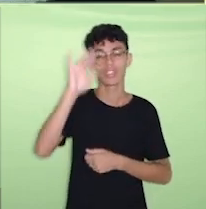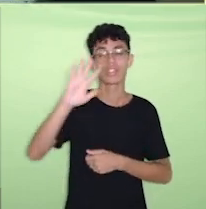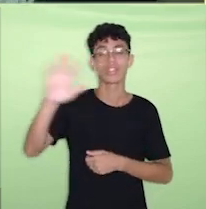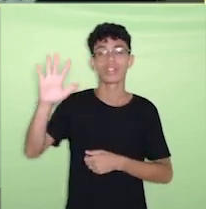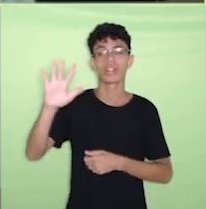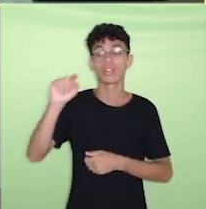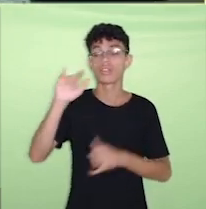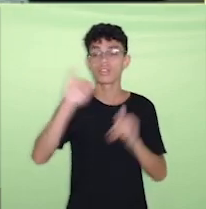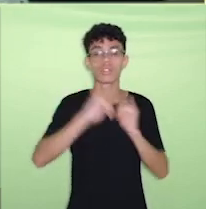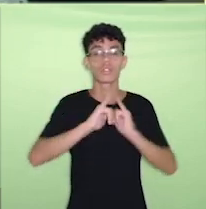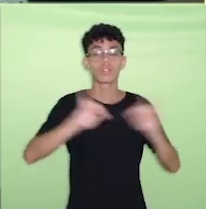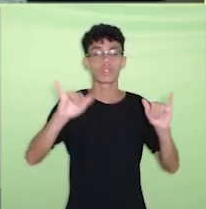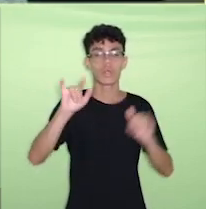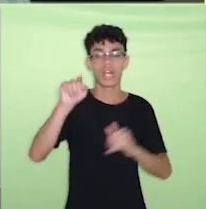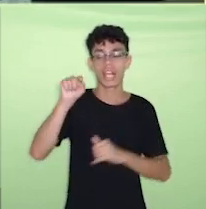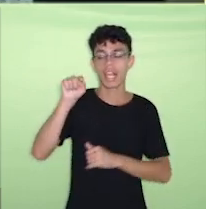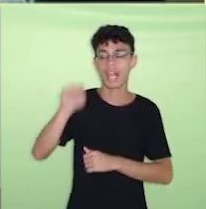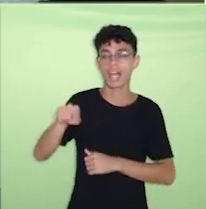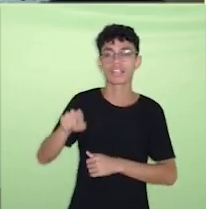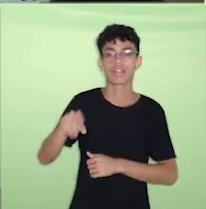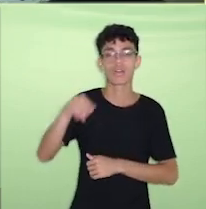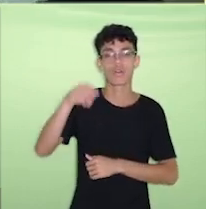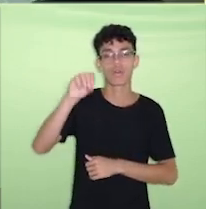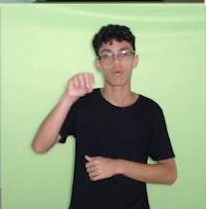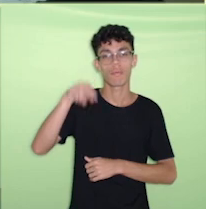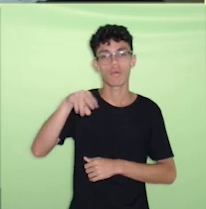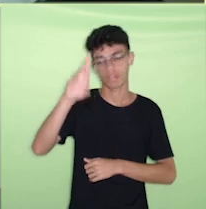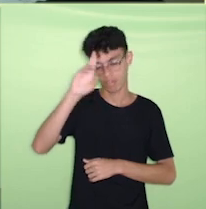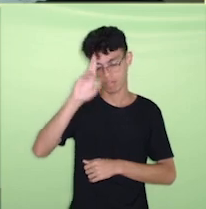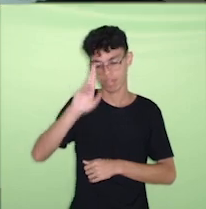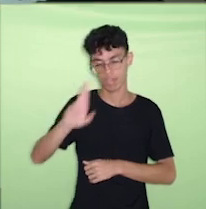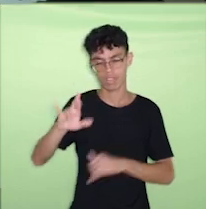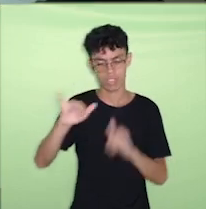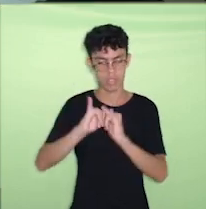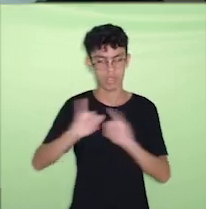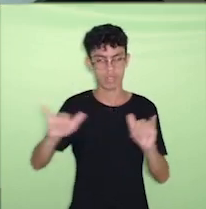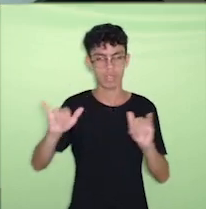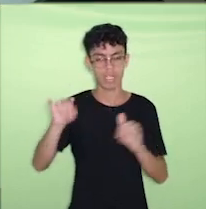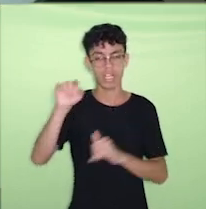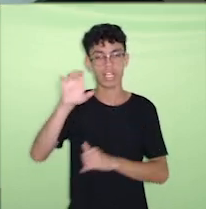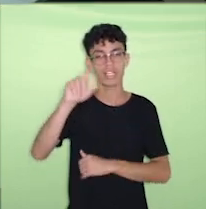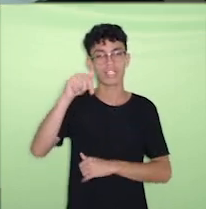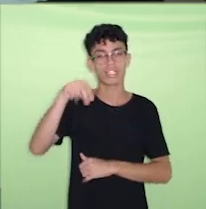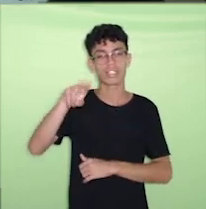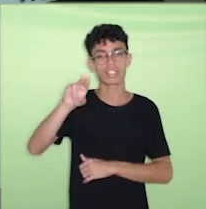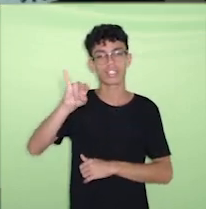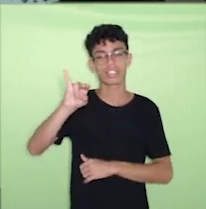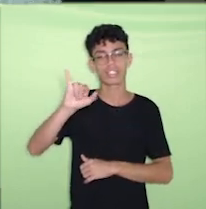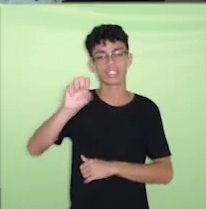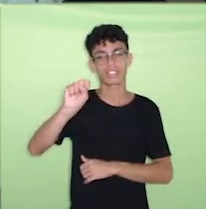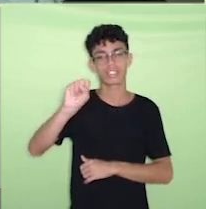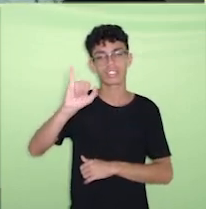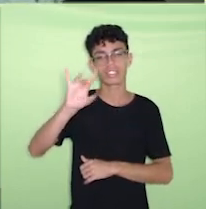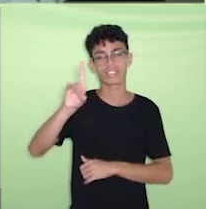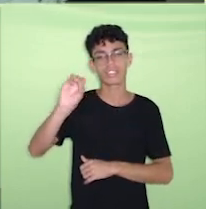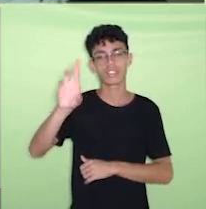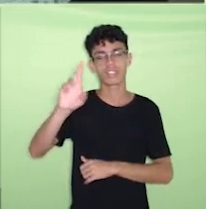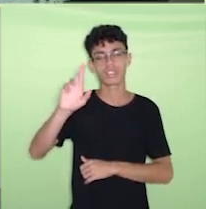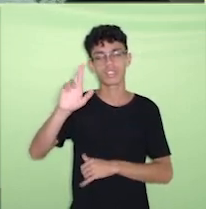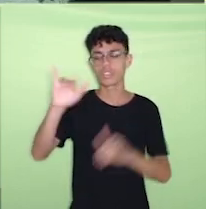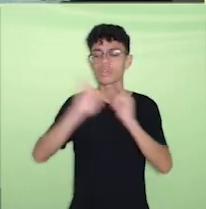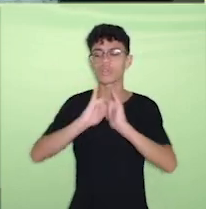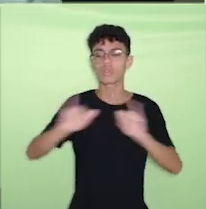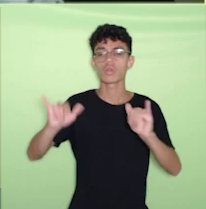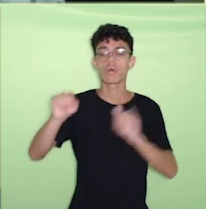você contou àquele que era Monsenhor? A este inquisidor? O que você